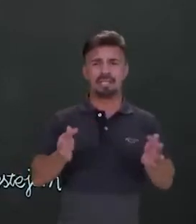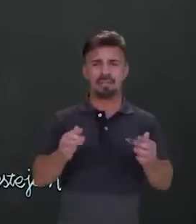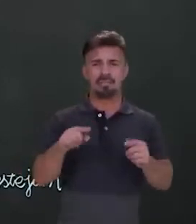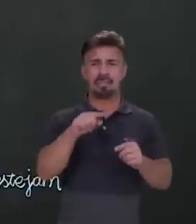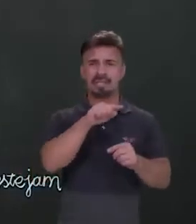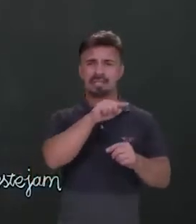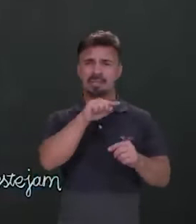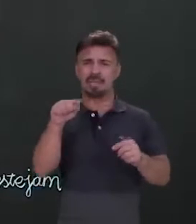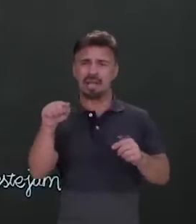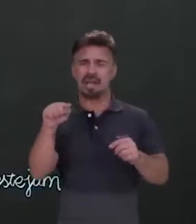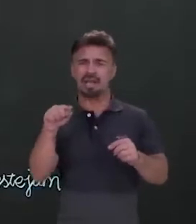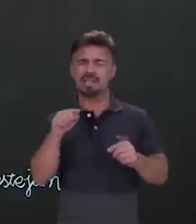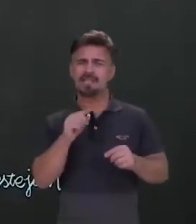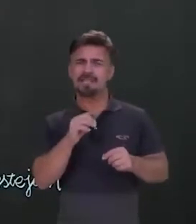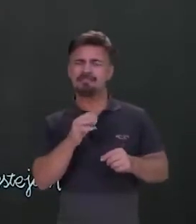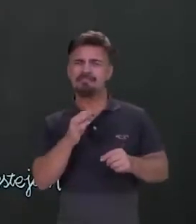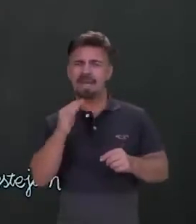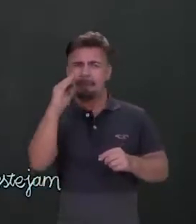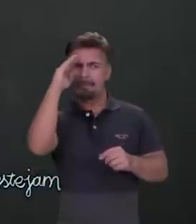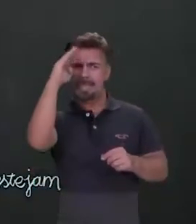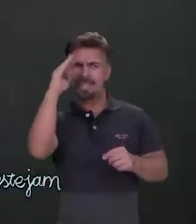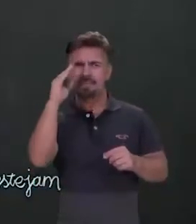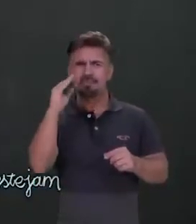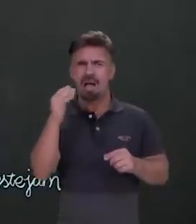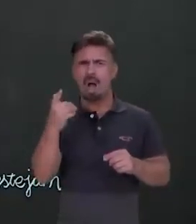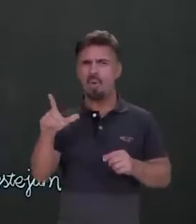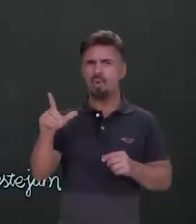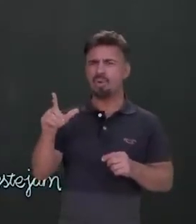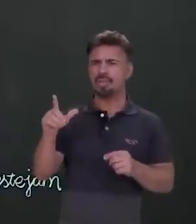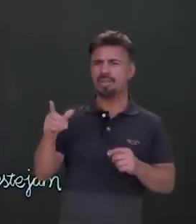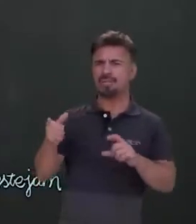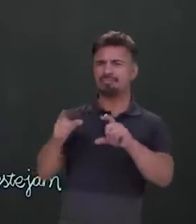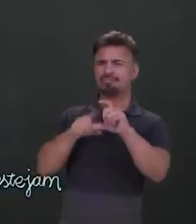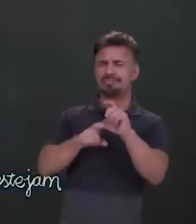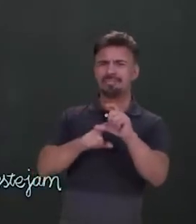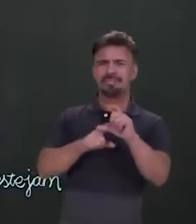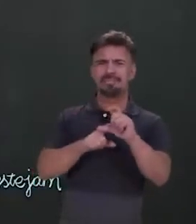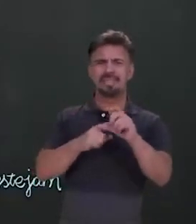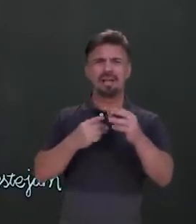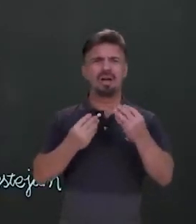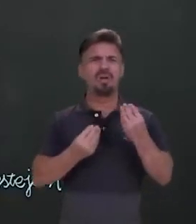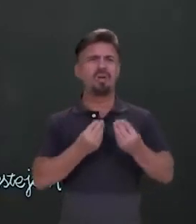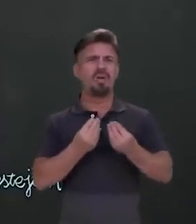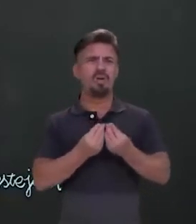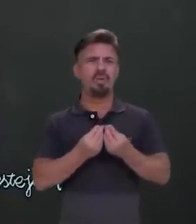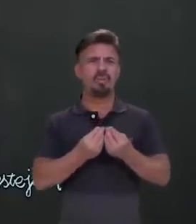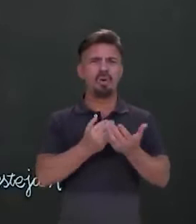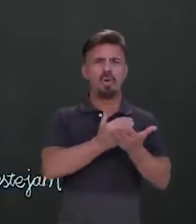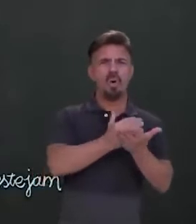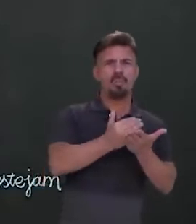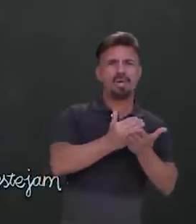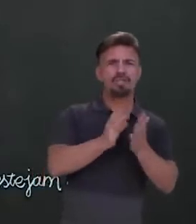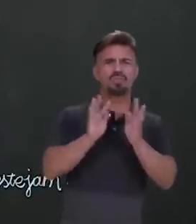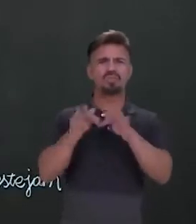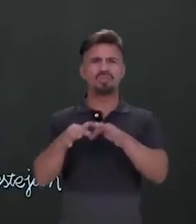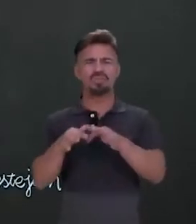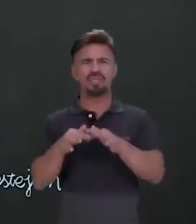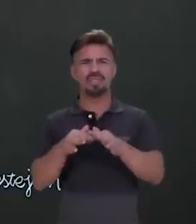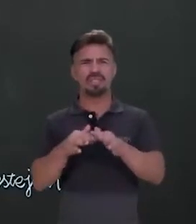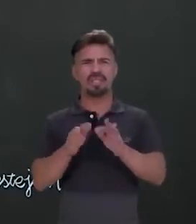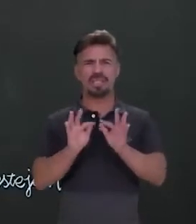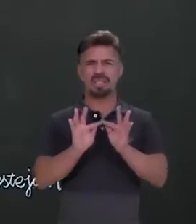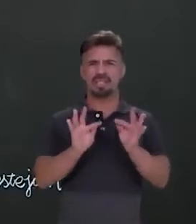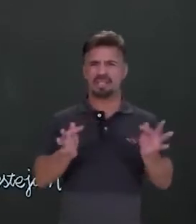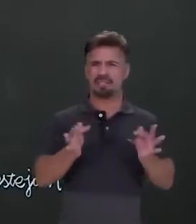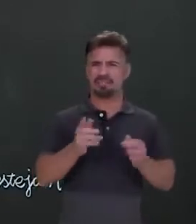e dividir, reconhecer quem é a principal e reconhecer quem é a subordinada simplesmente por começo e final. Não é tão simples